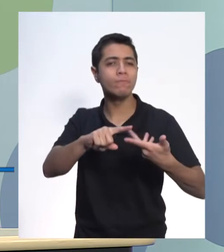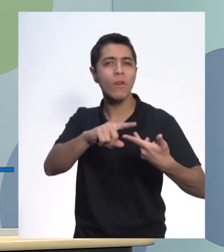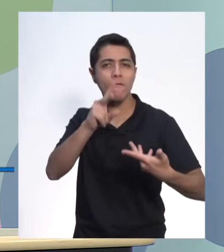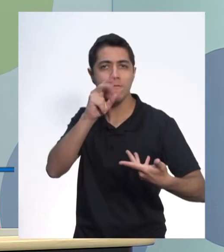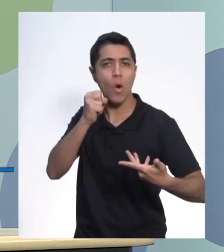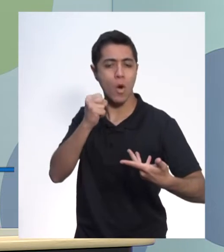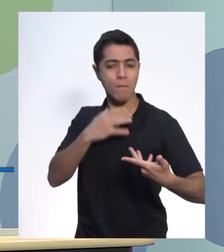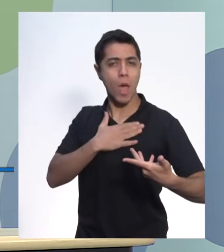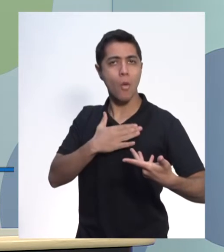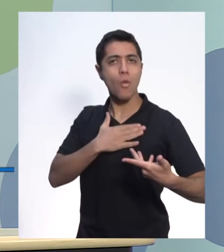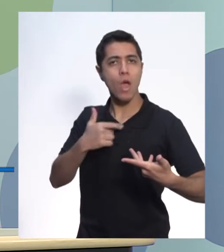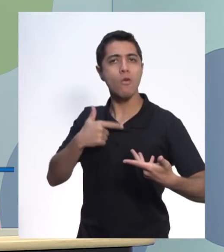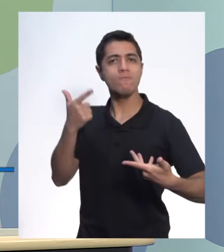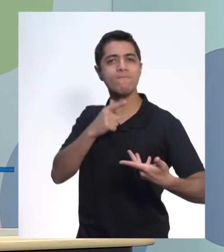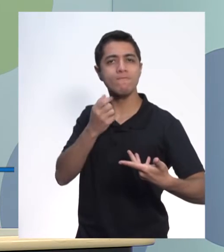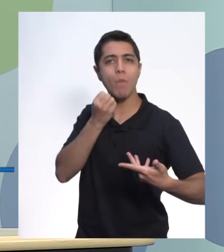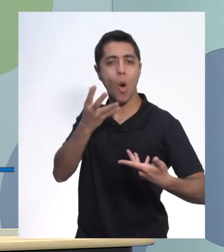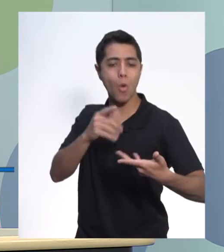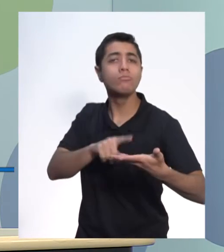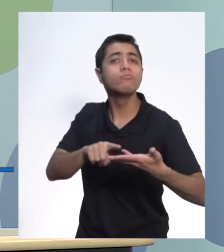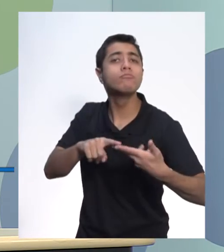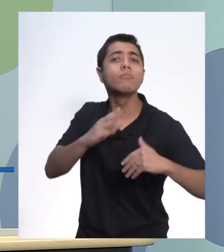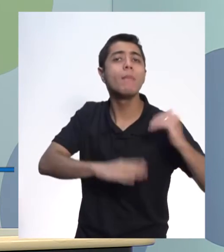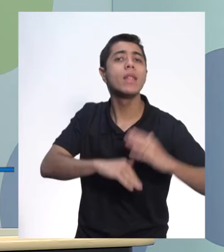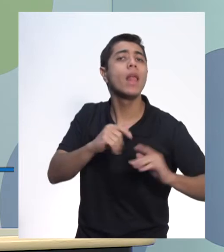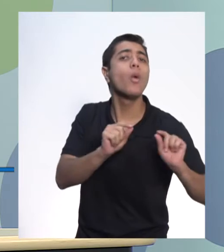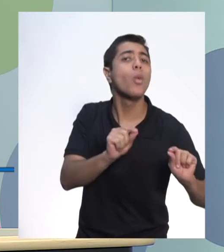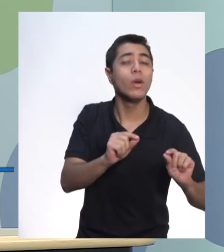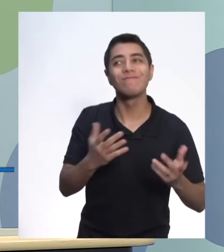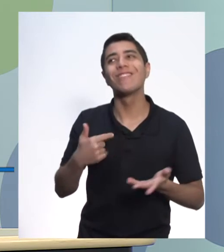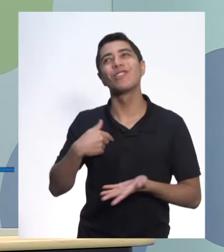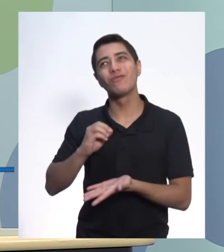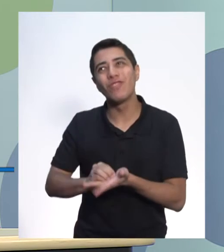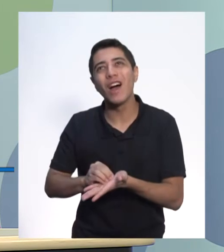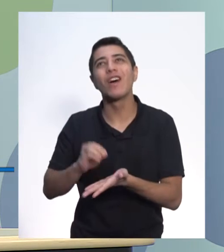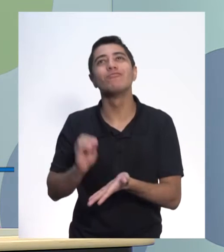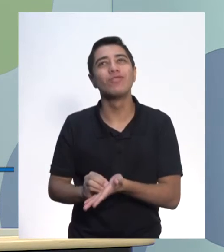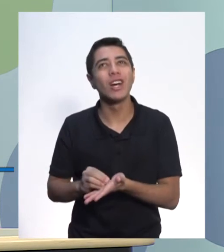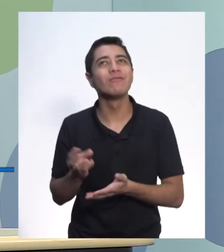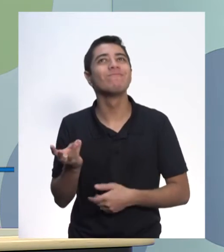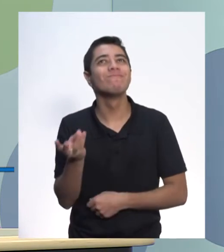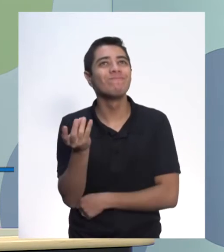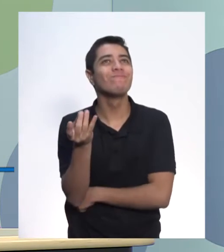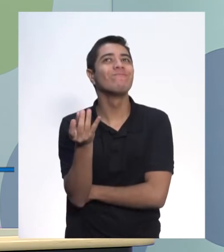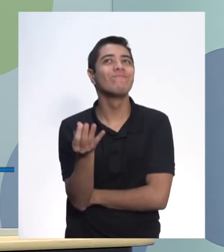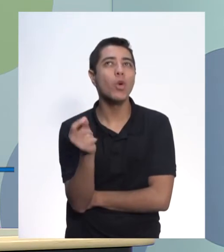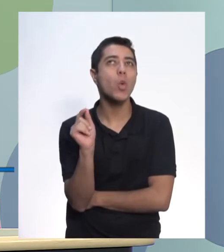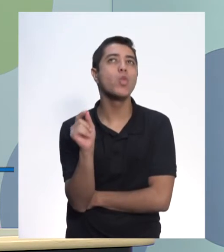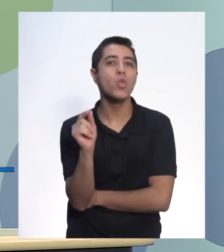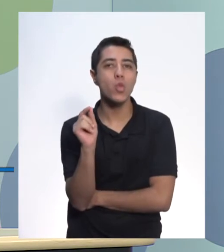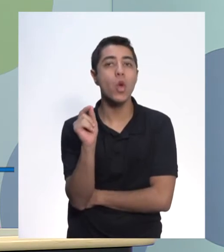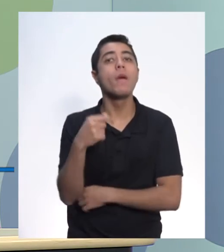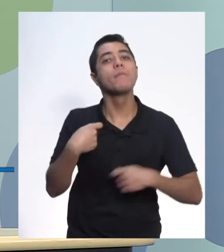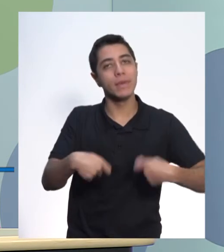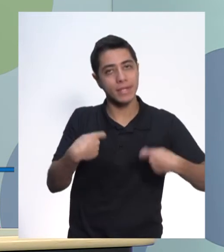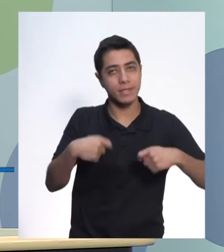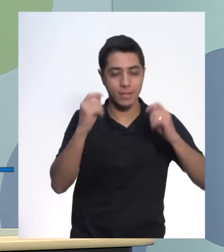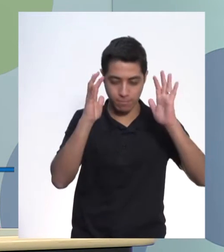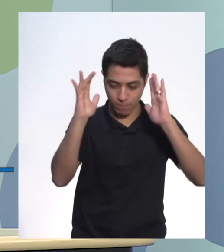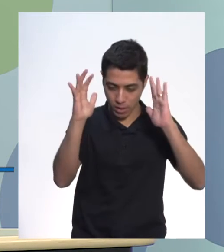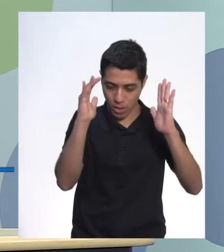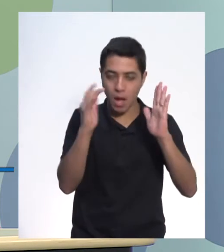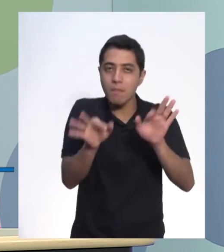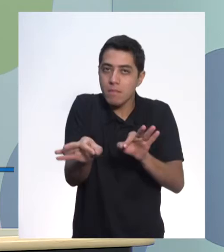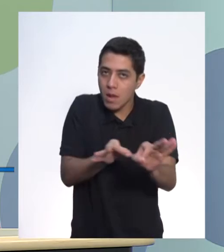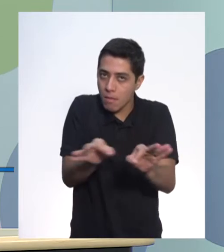projeto de vida dentro daquilo que eu sou bom. Qual que é a minha deficiência que eu tenho que suprir? Isso eu tenho que roteirizar. Então, o roteiro ele não serve só para o cinema e para o teatro.